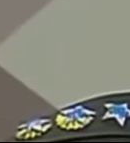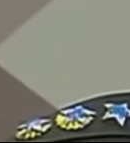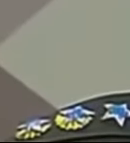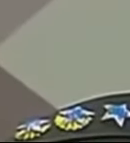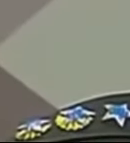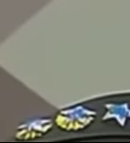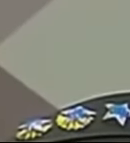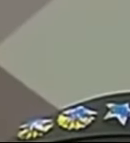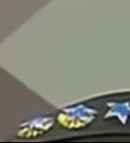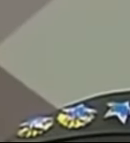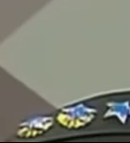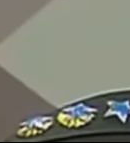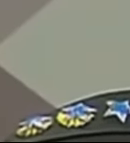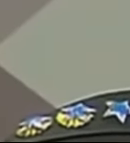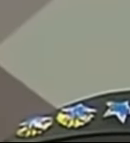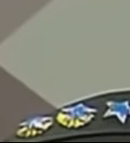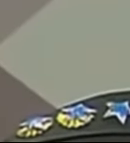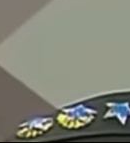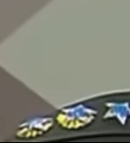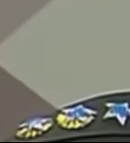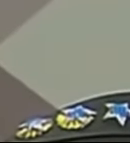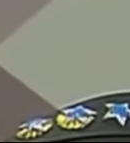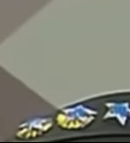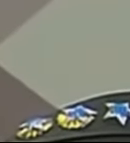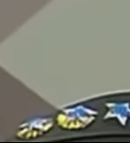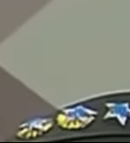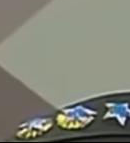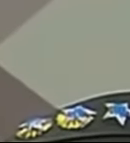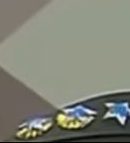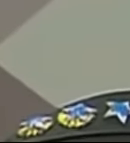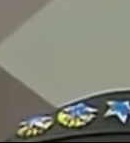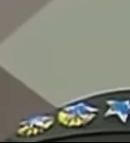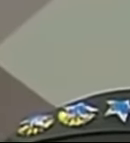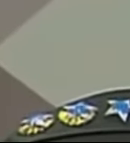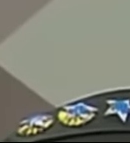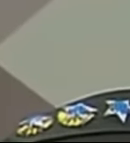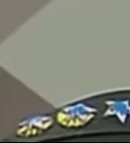Coronel Mauricídio, o seu silêncio, para mim, fala muito.